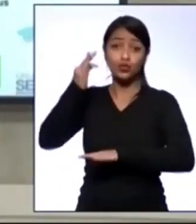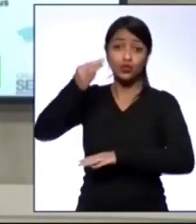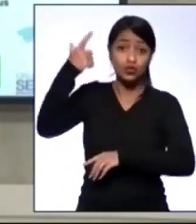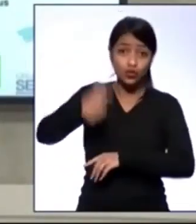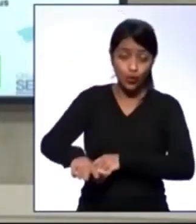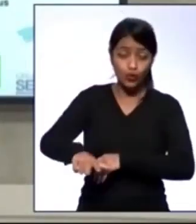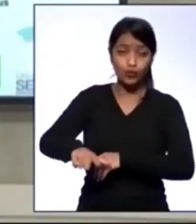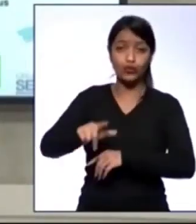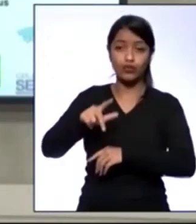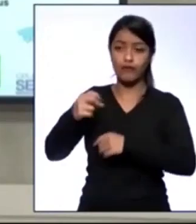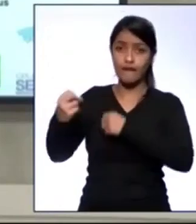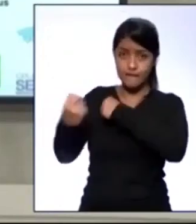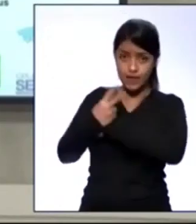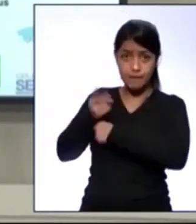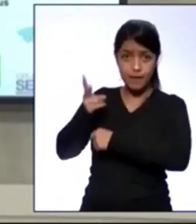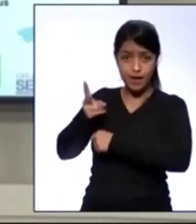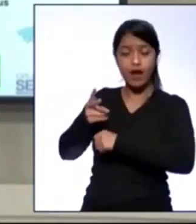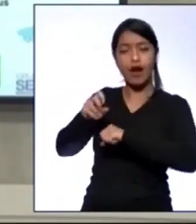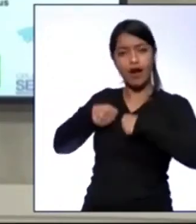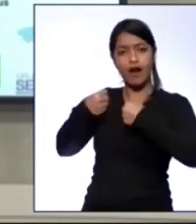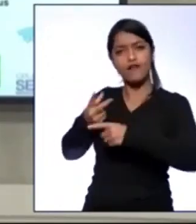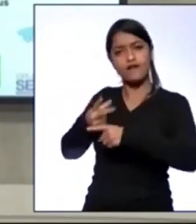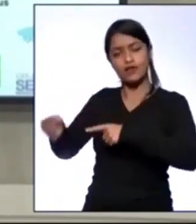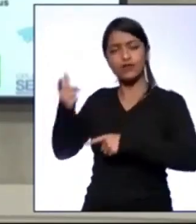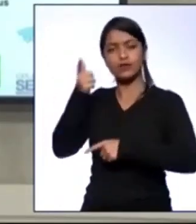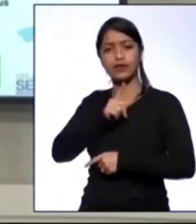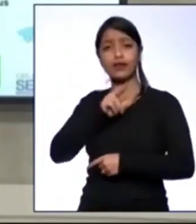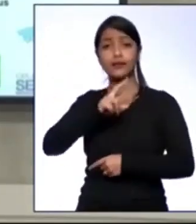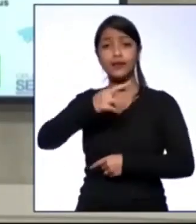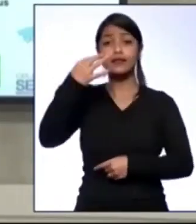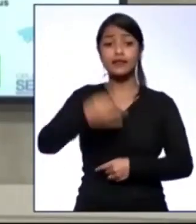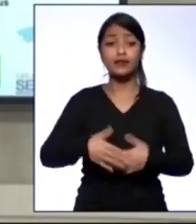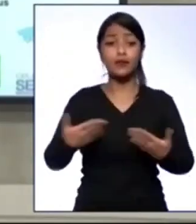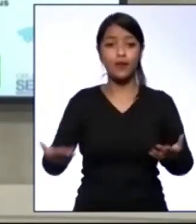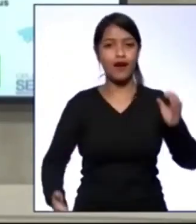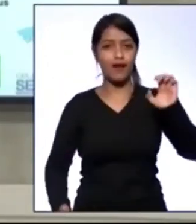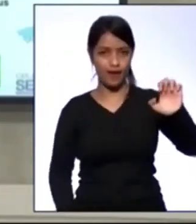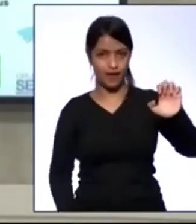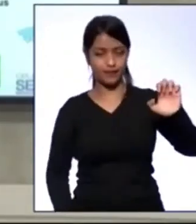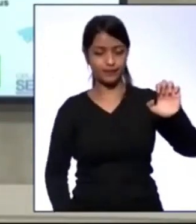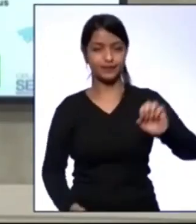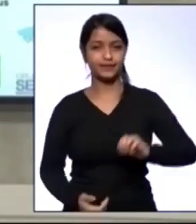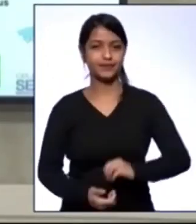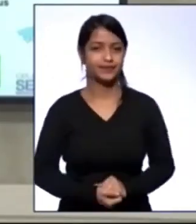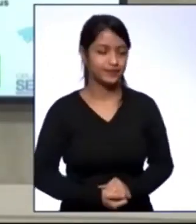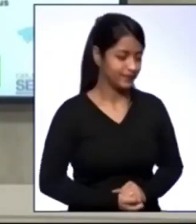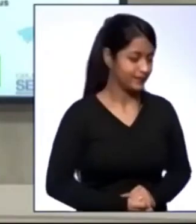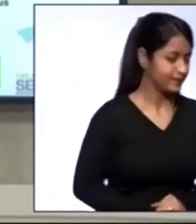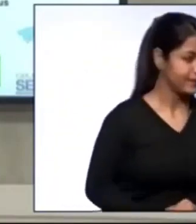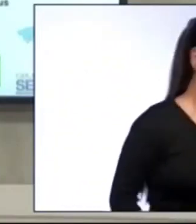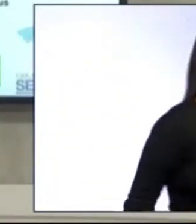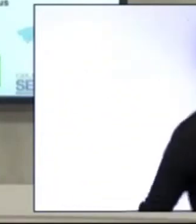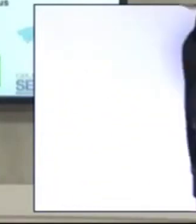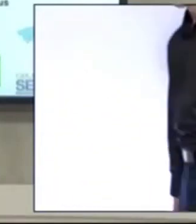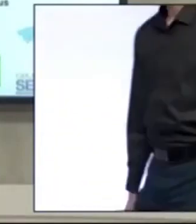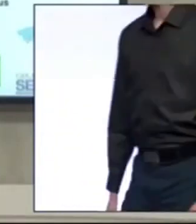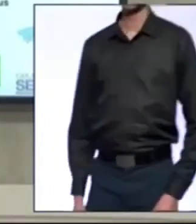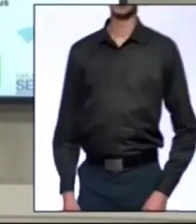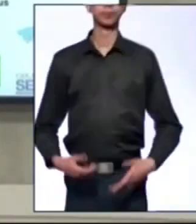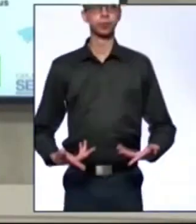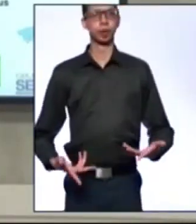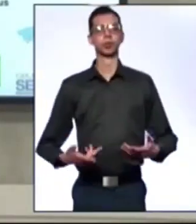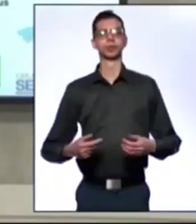encontro contra o mesmo agente. Então, resposta E, células de memória. Vacina,